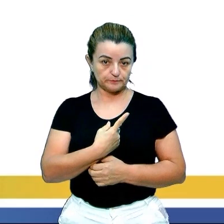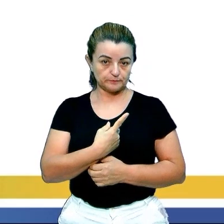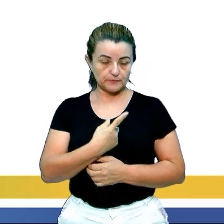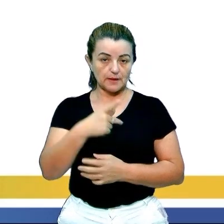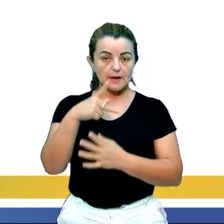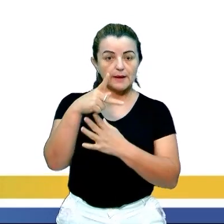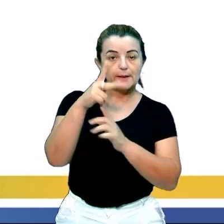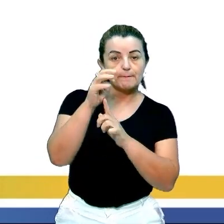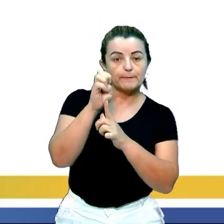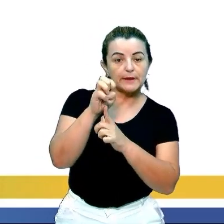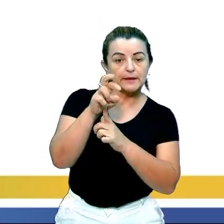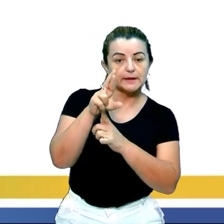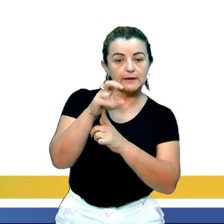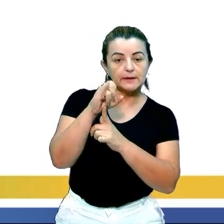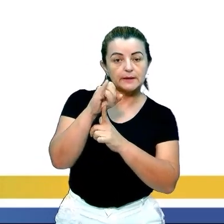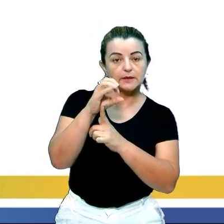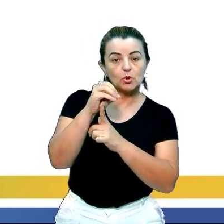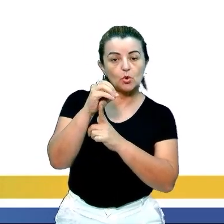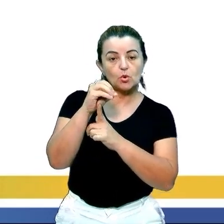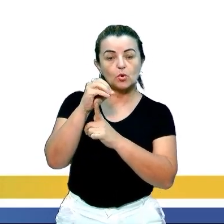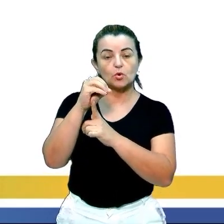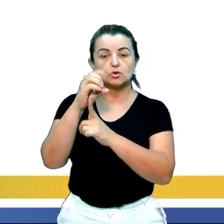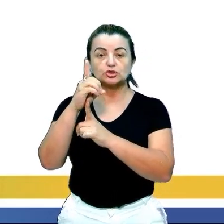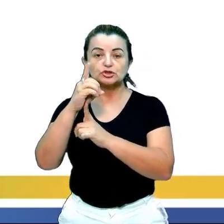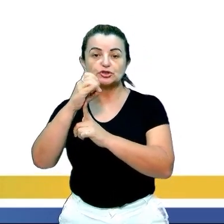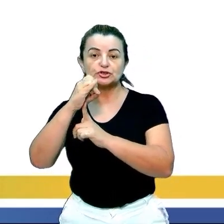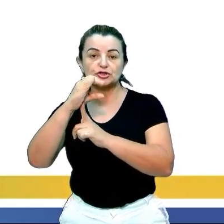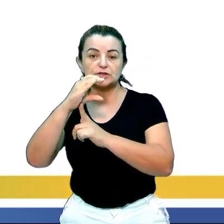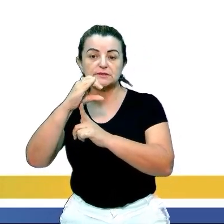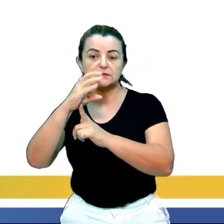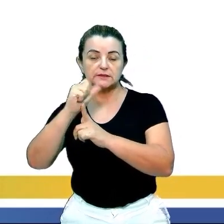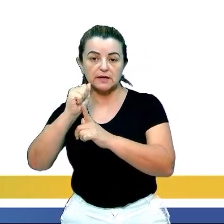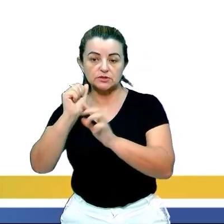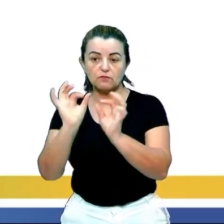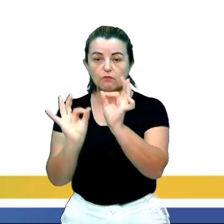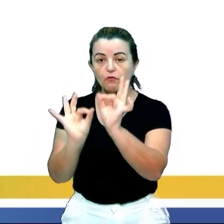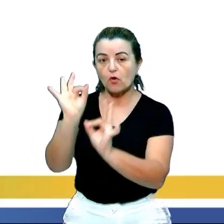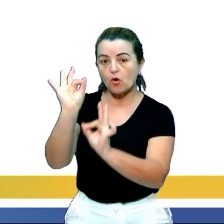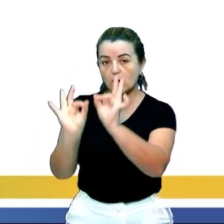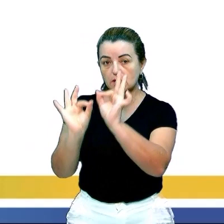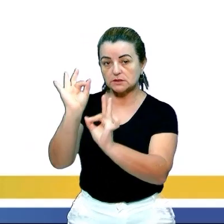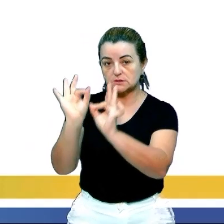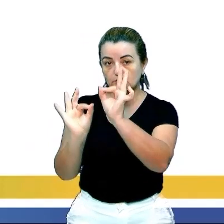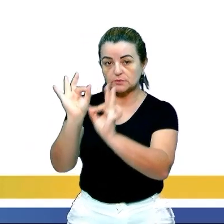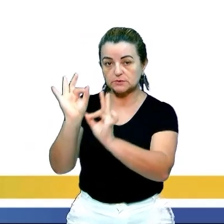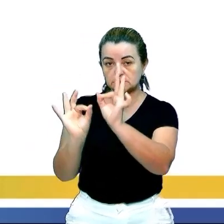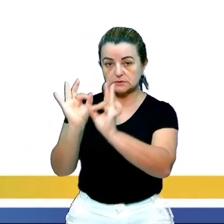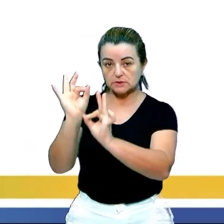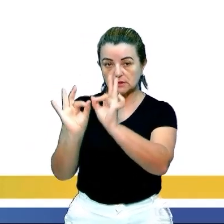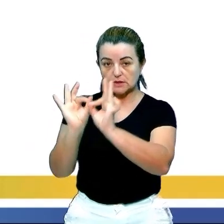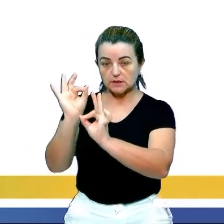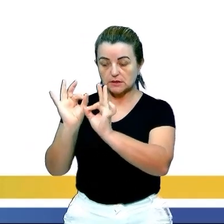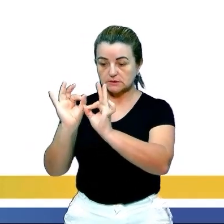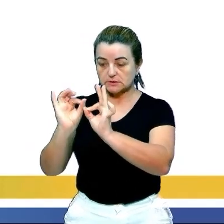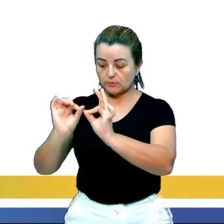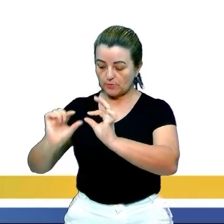A periodicidade é a organização dos elementos em ordem crescente de número atômico. Como